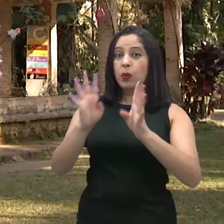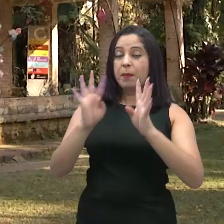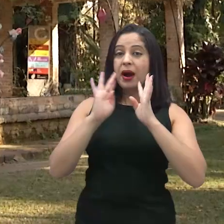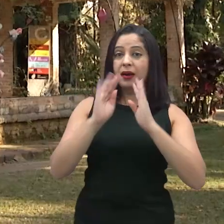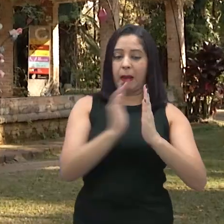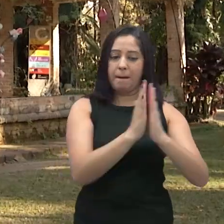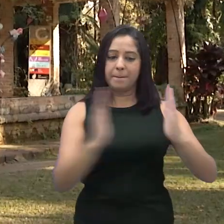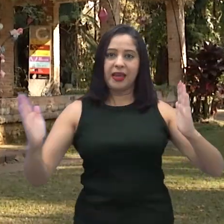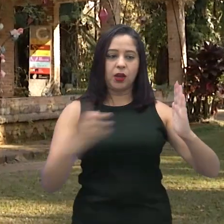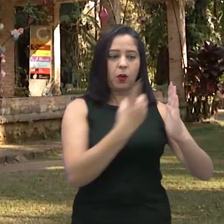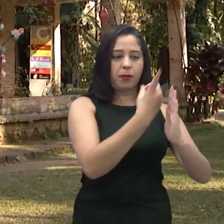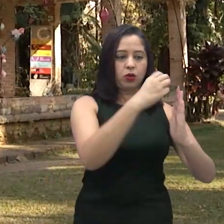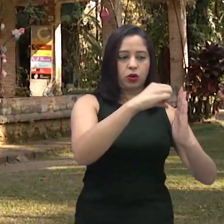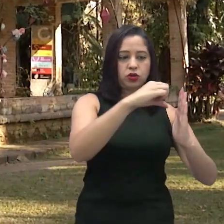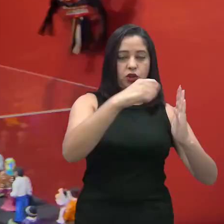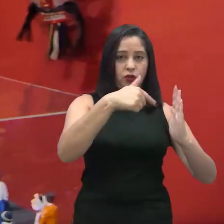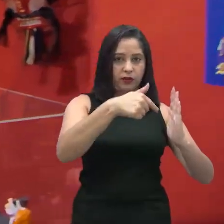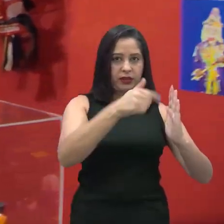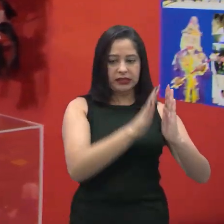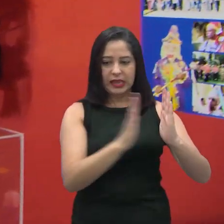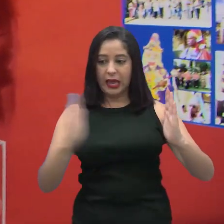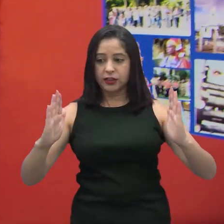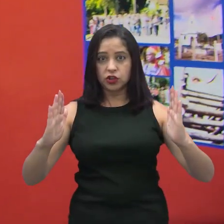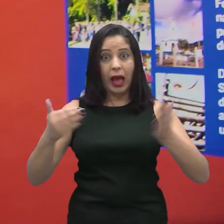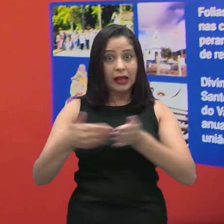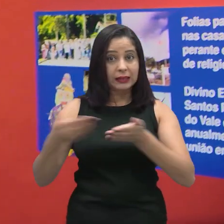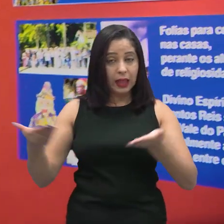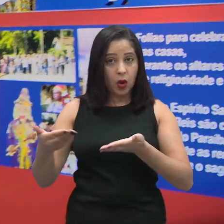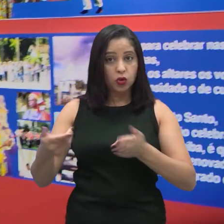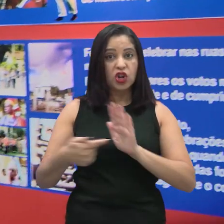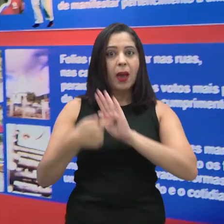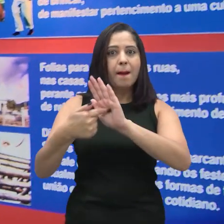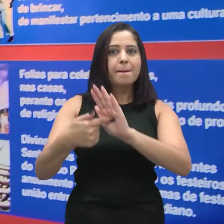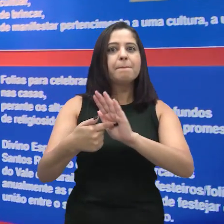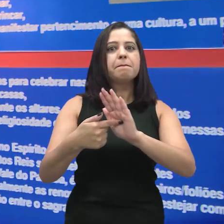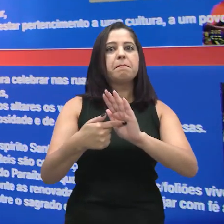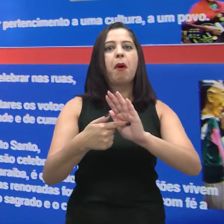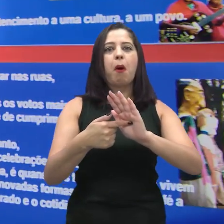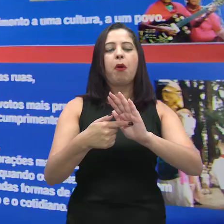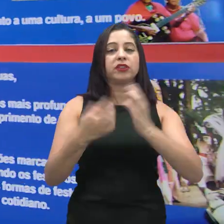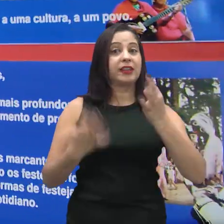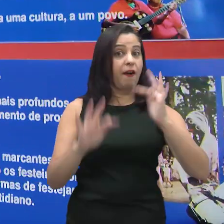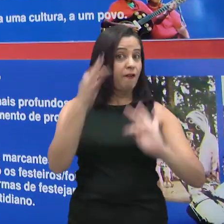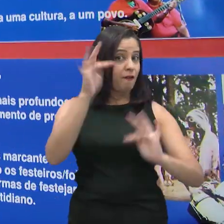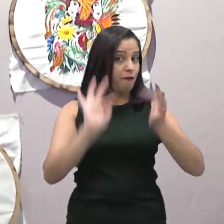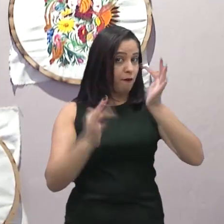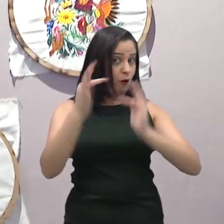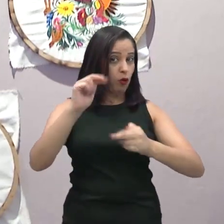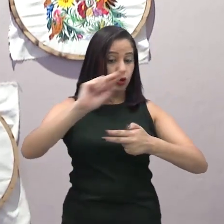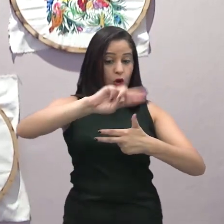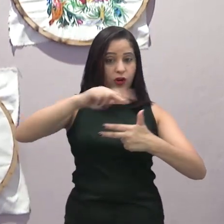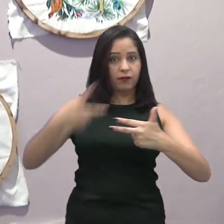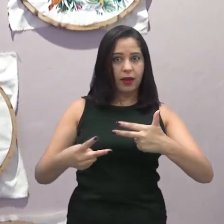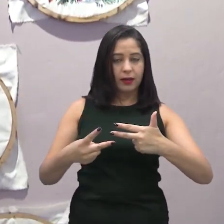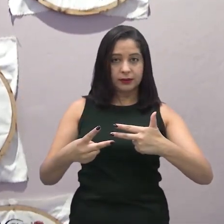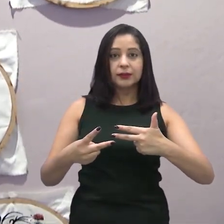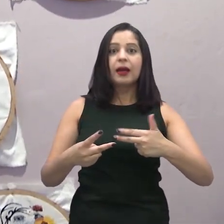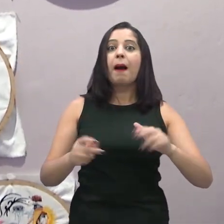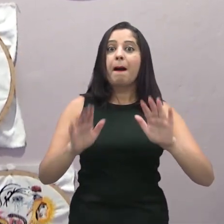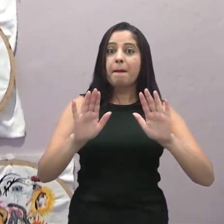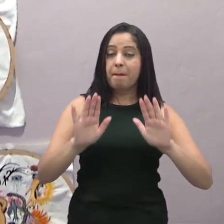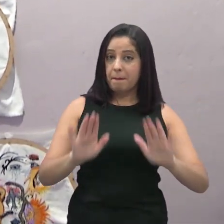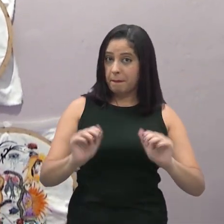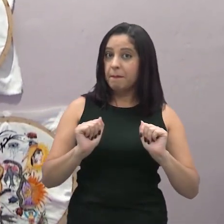desde 1997 e oferece exposições que valorizam o folclore da região. Nem todo mundo sabe,